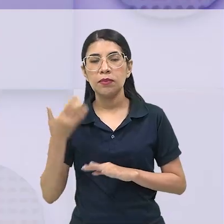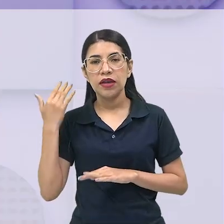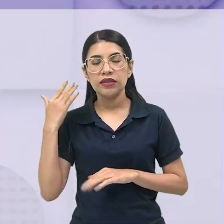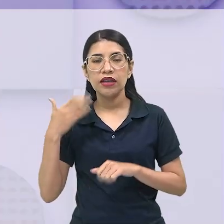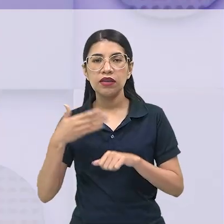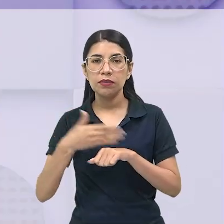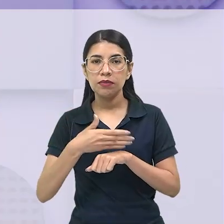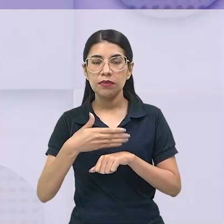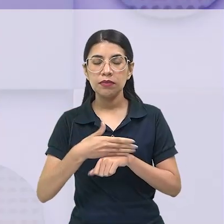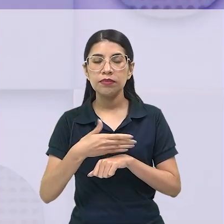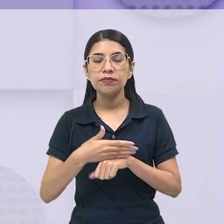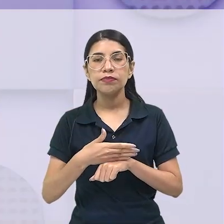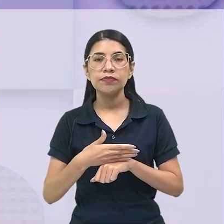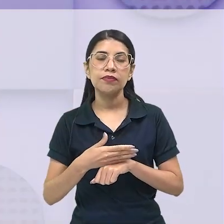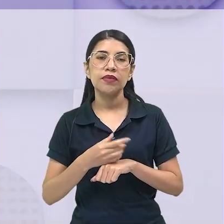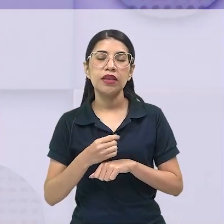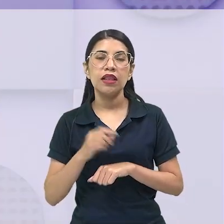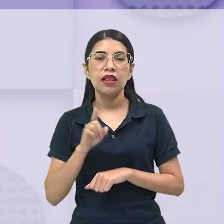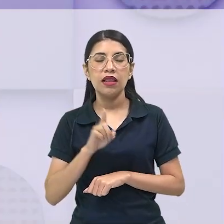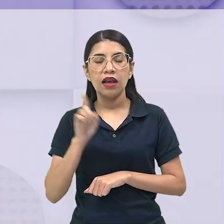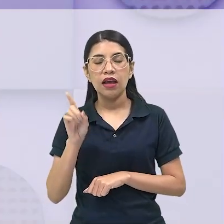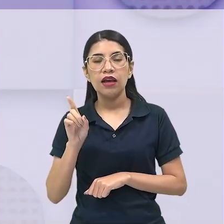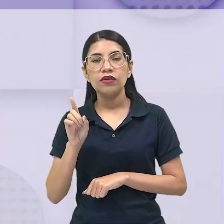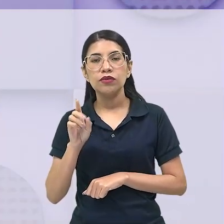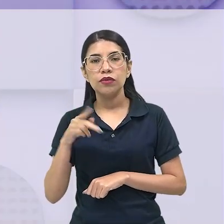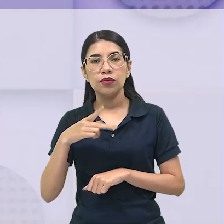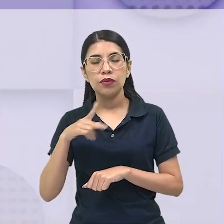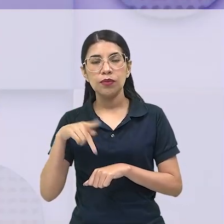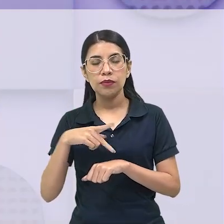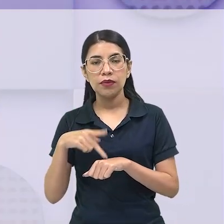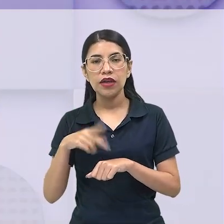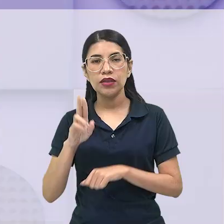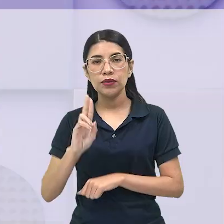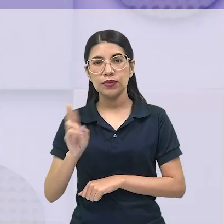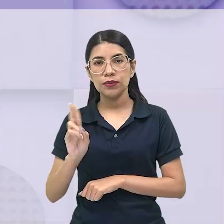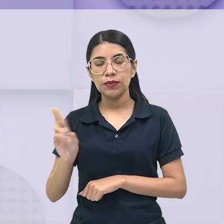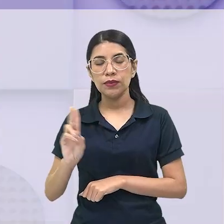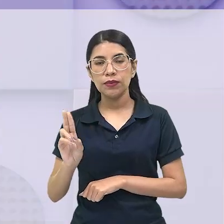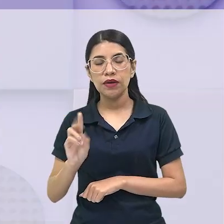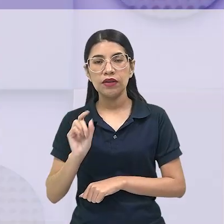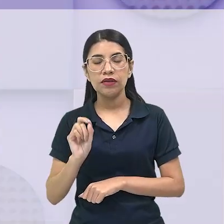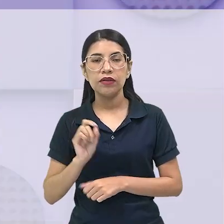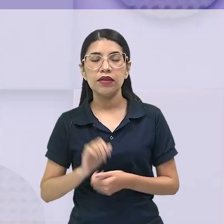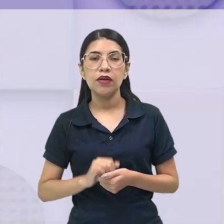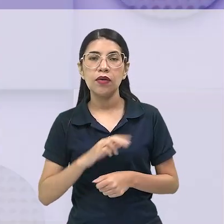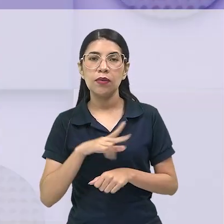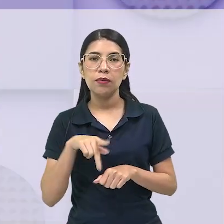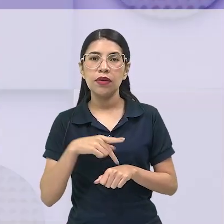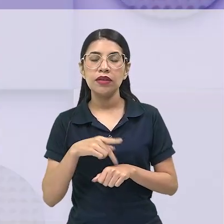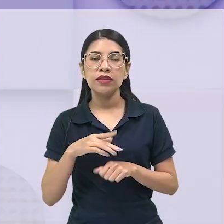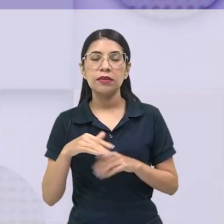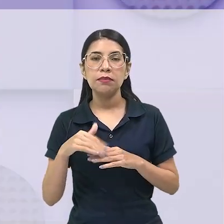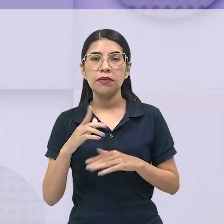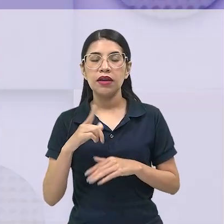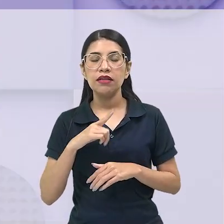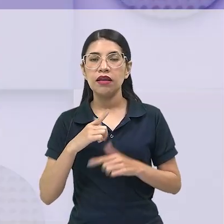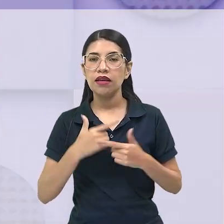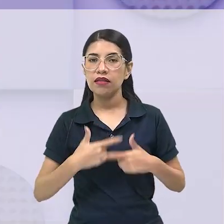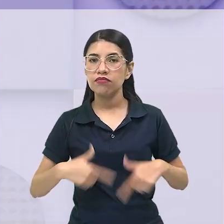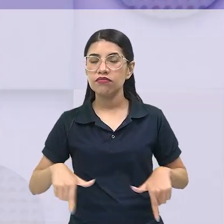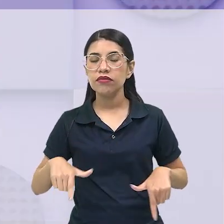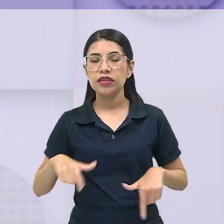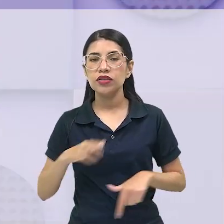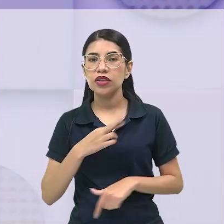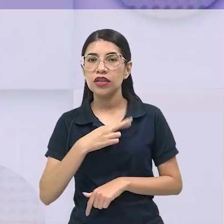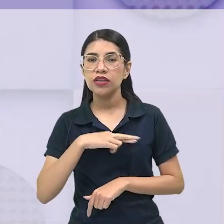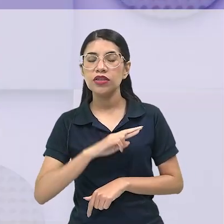bem atrás, no passado, no Uruguai. O Uruguai é considerado o país mais laico do mundo, tanto é